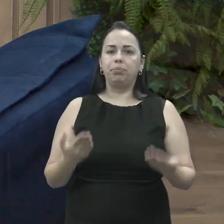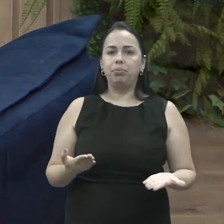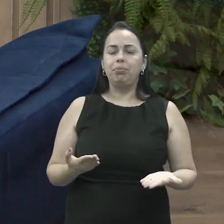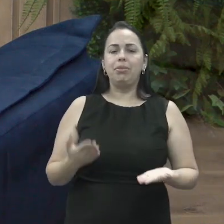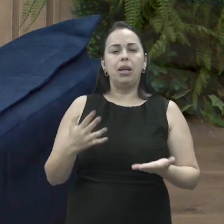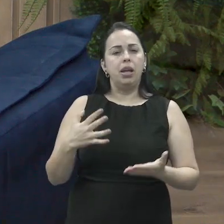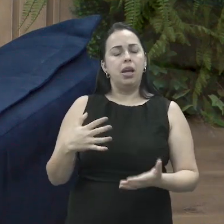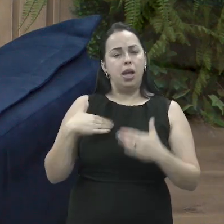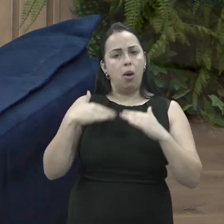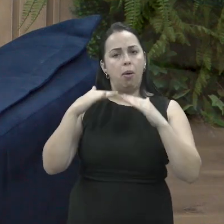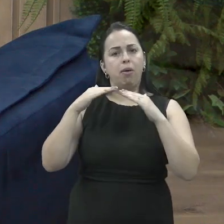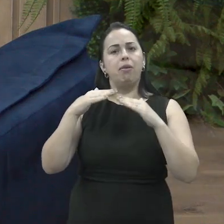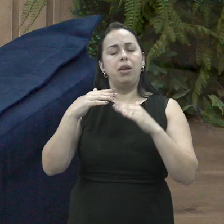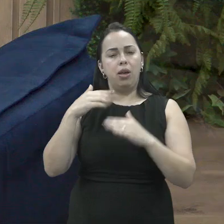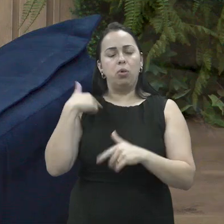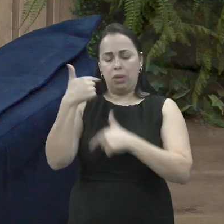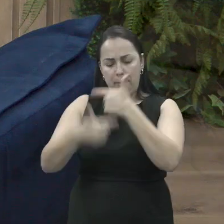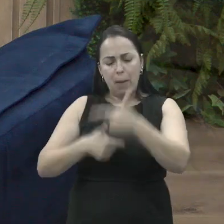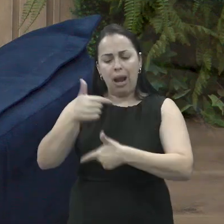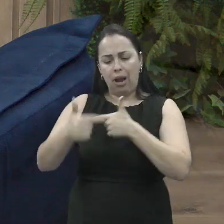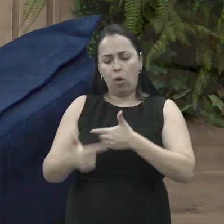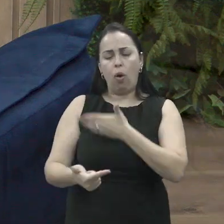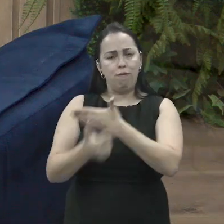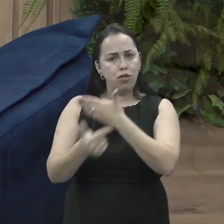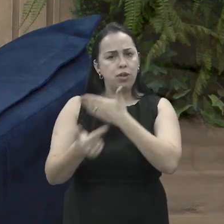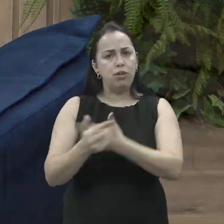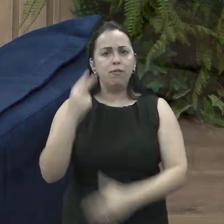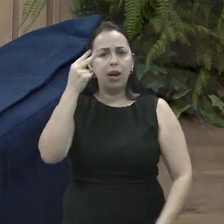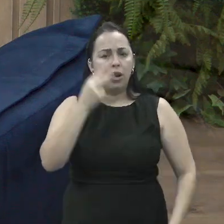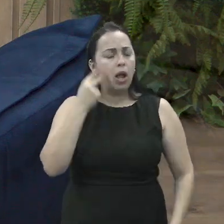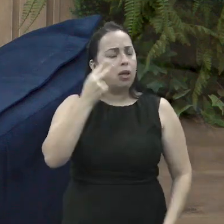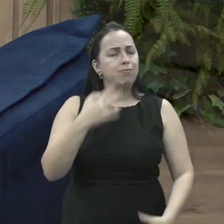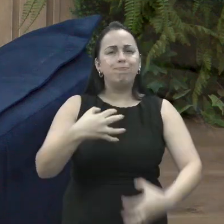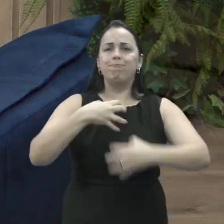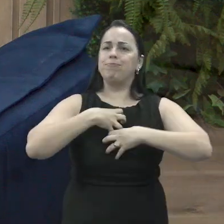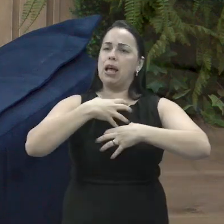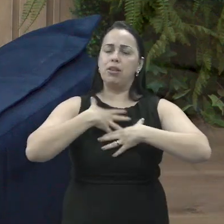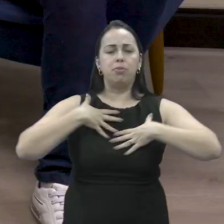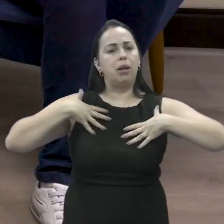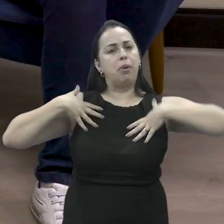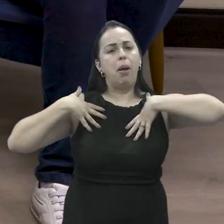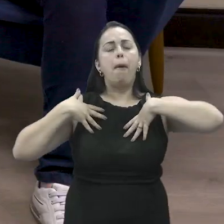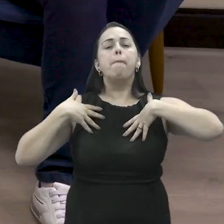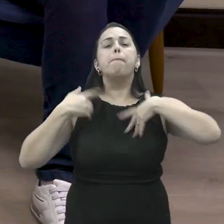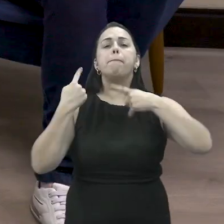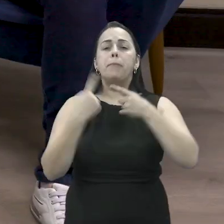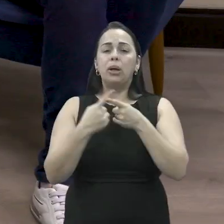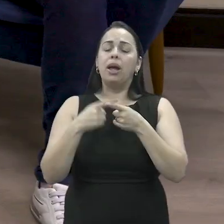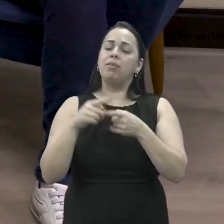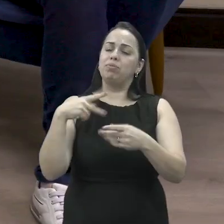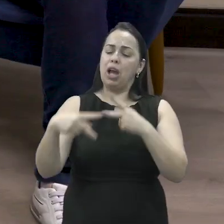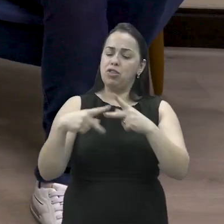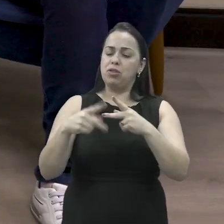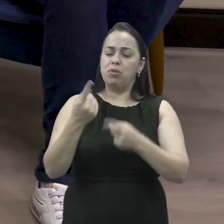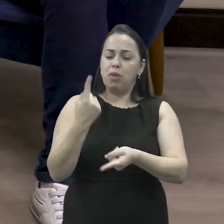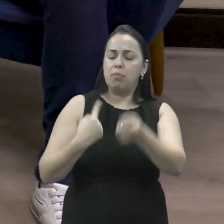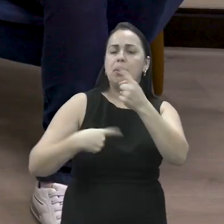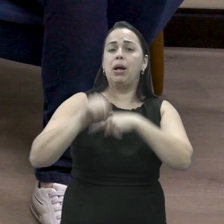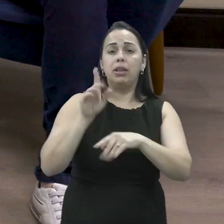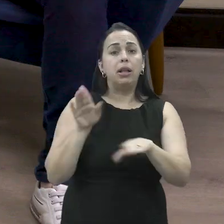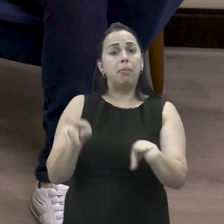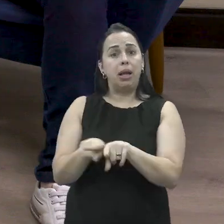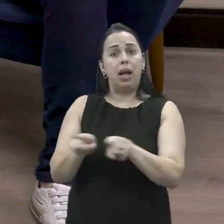Brasil. Para mim é uma honra estar vereador em São José dos Campos para a gente poder desenvolver uma cidade que ela